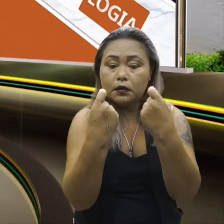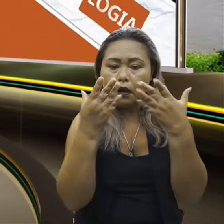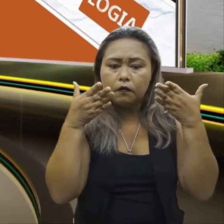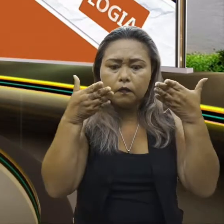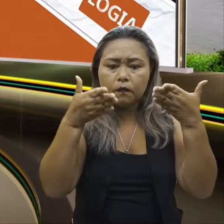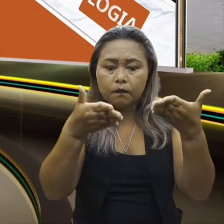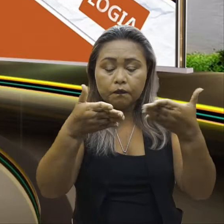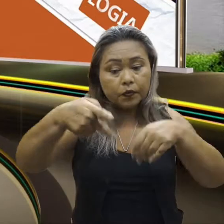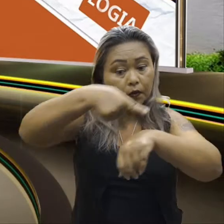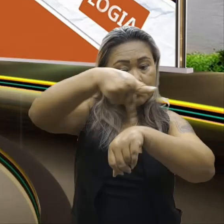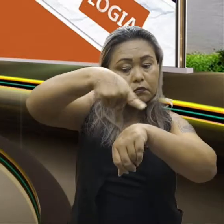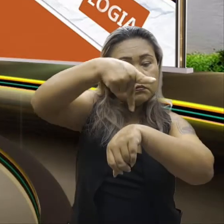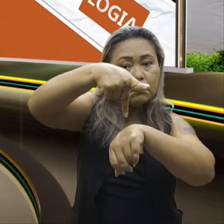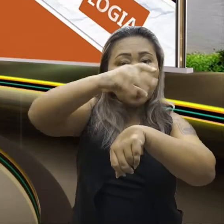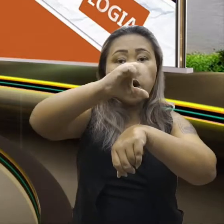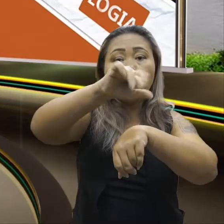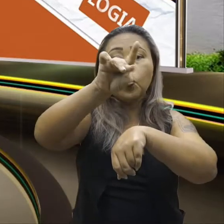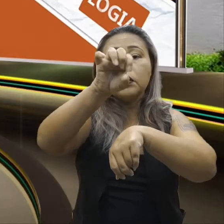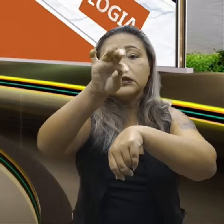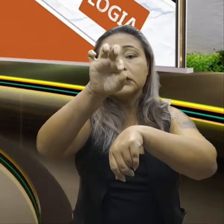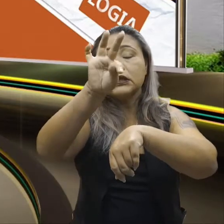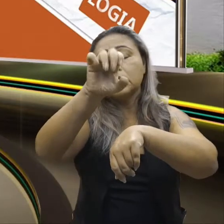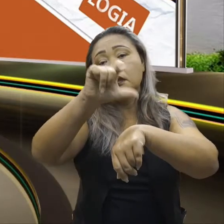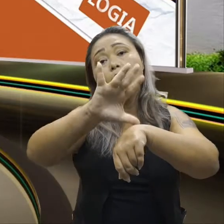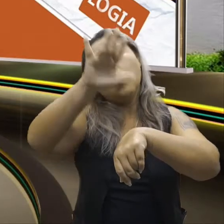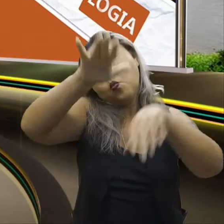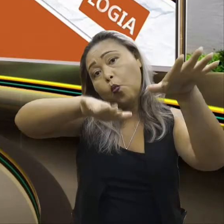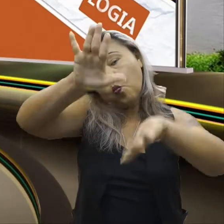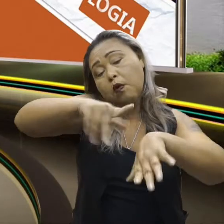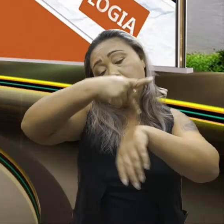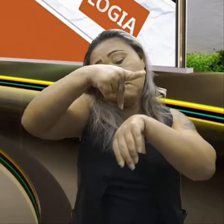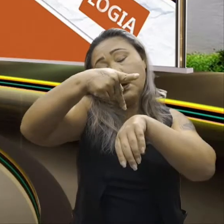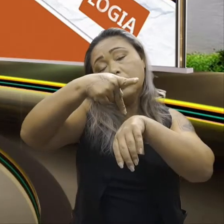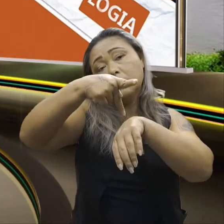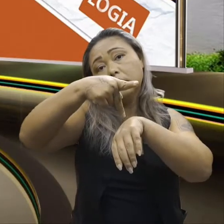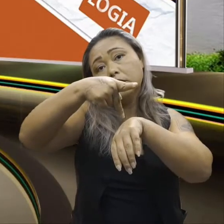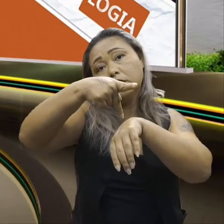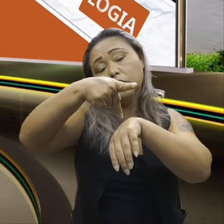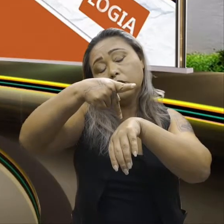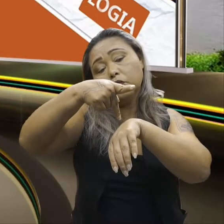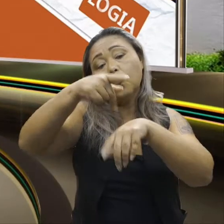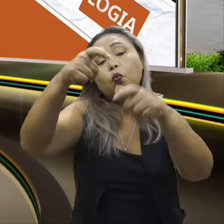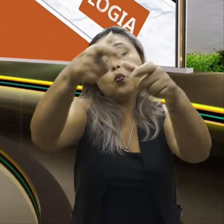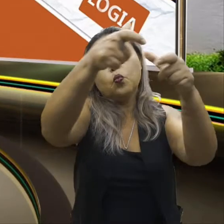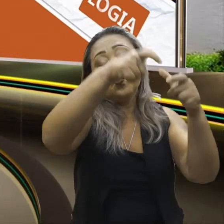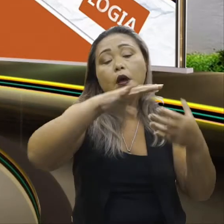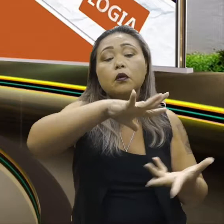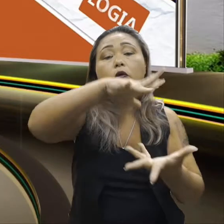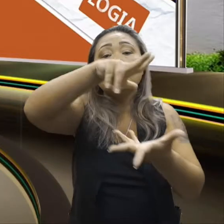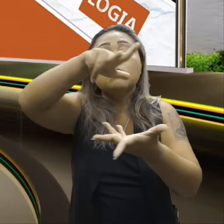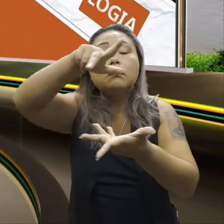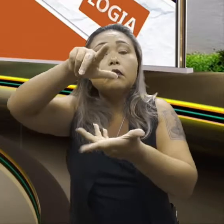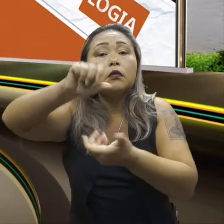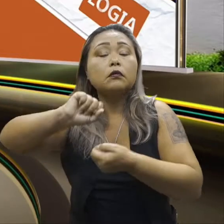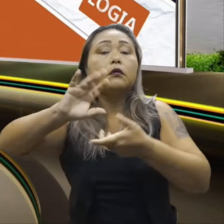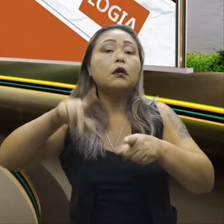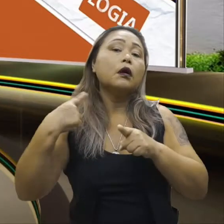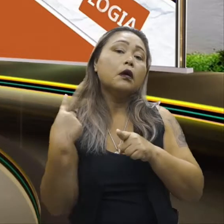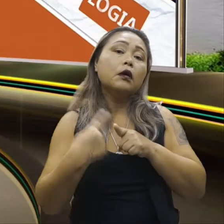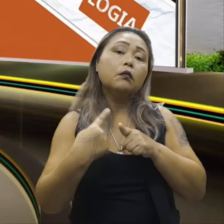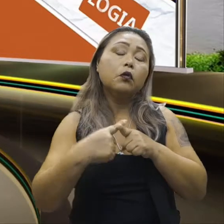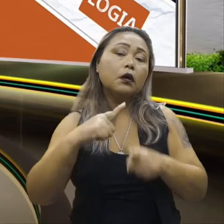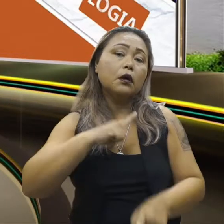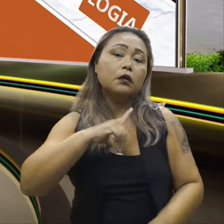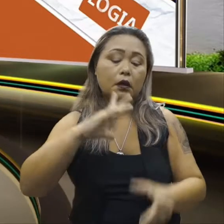países ocidentais, né, e alguns, né, em outros lugares do mundo, e por que existe a